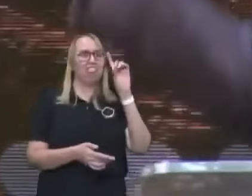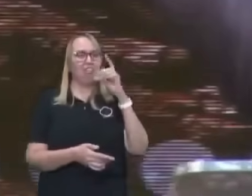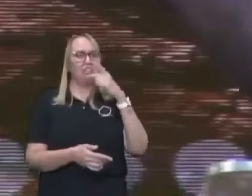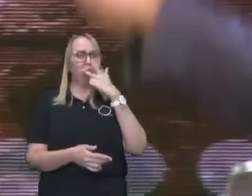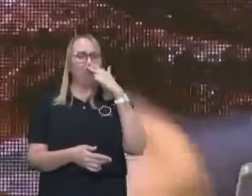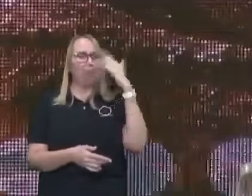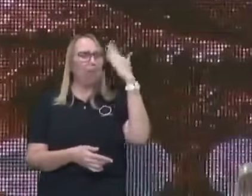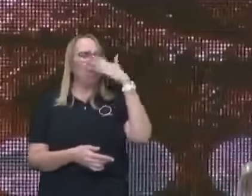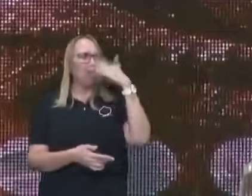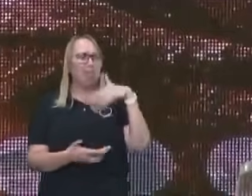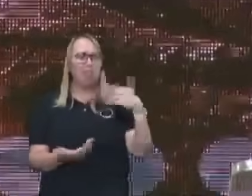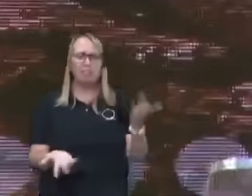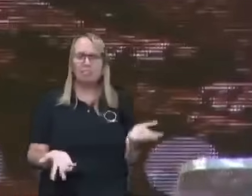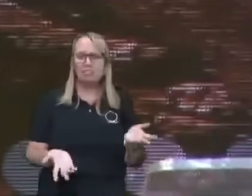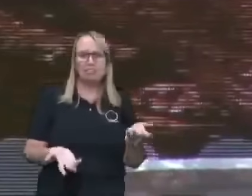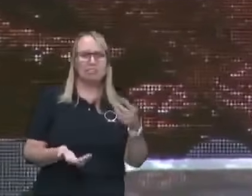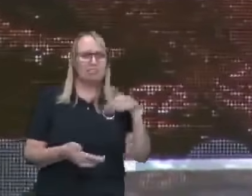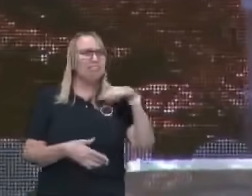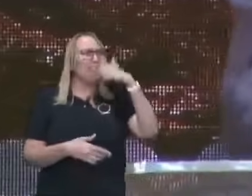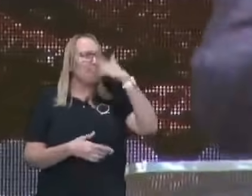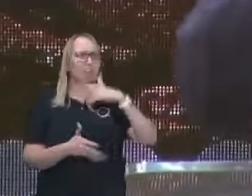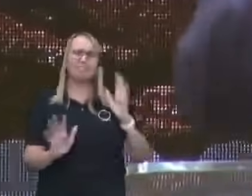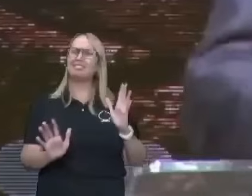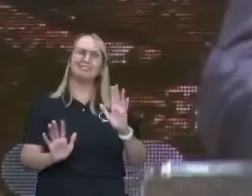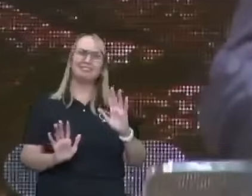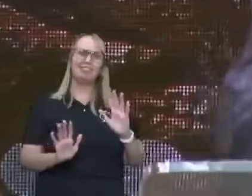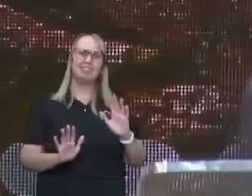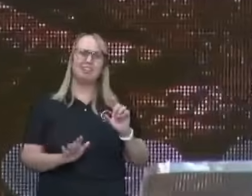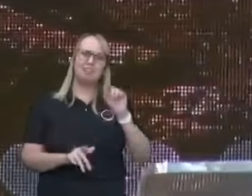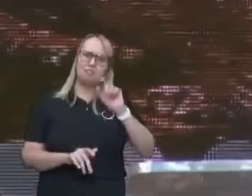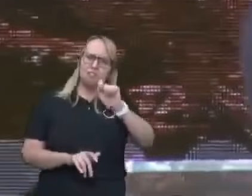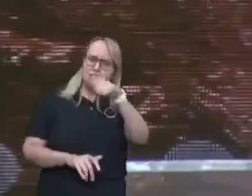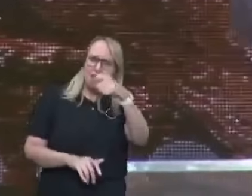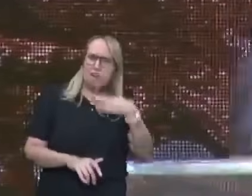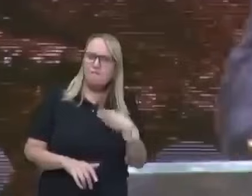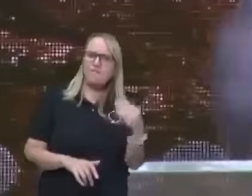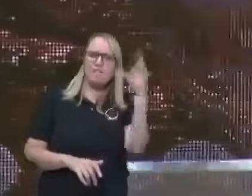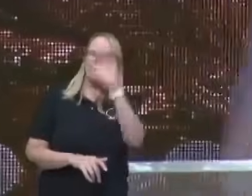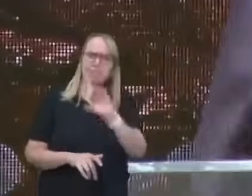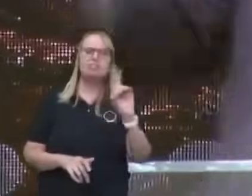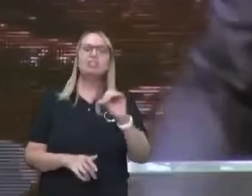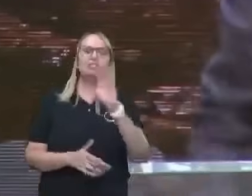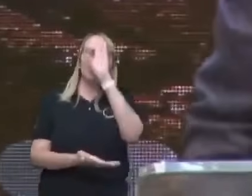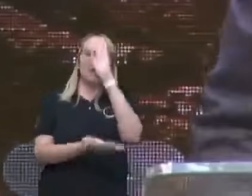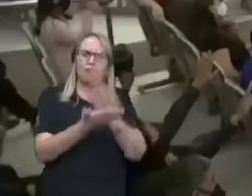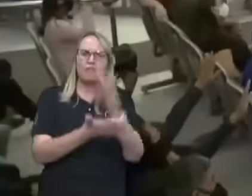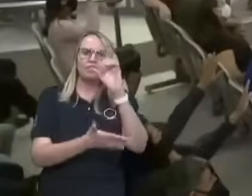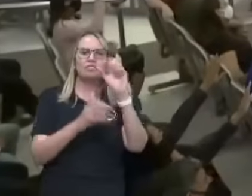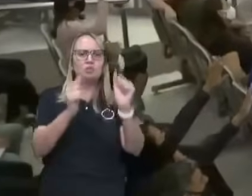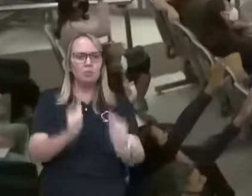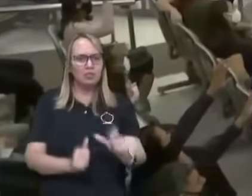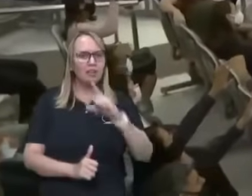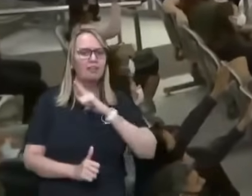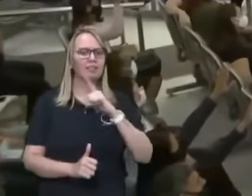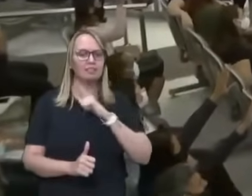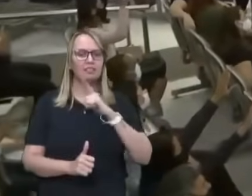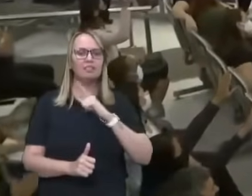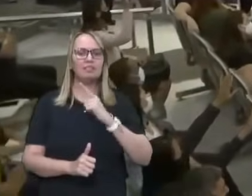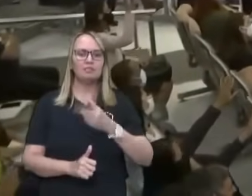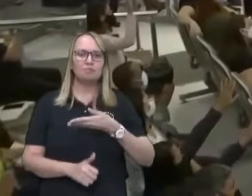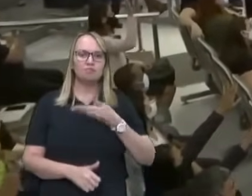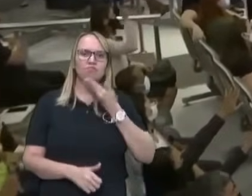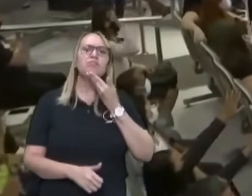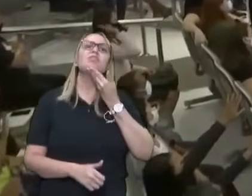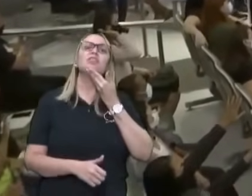vendo. Olha quem sou eu, deixa de conversa. Você é filho do Deus Altíssimo, você confia num Deus poderoso. Levanta essa tua